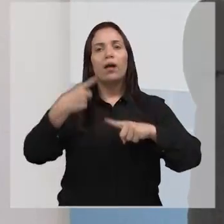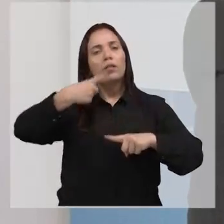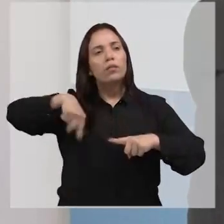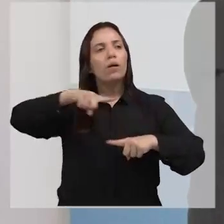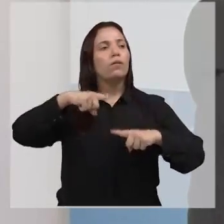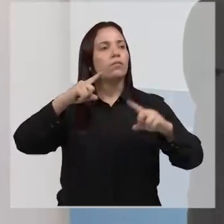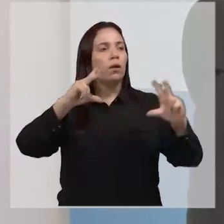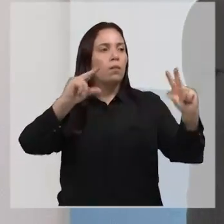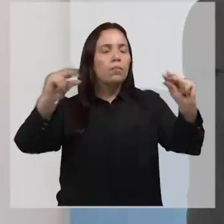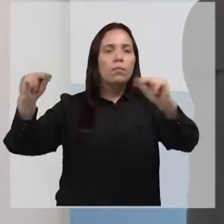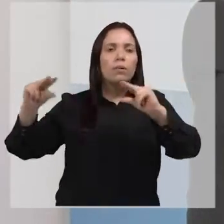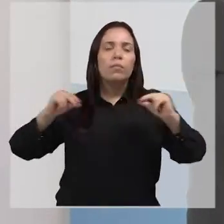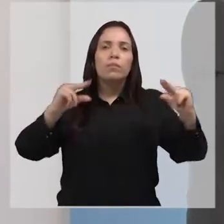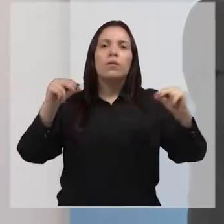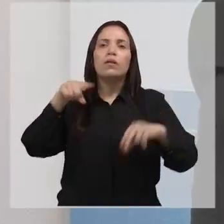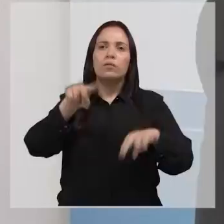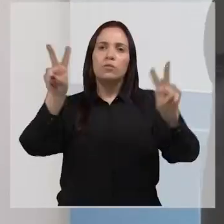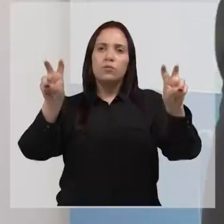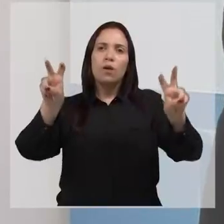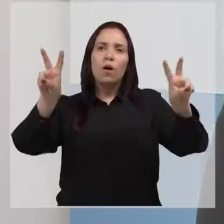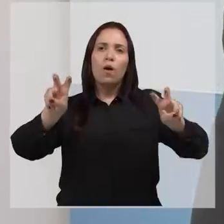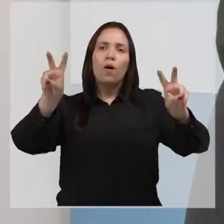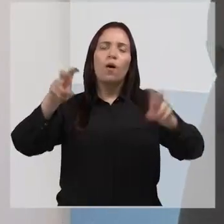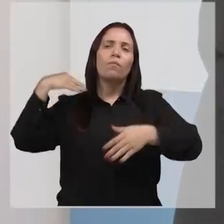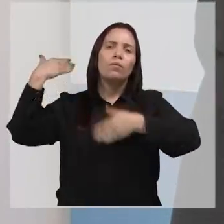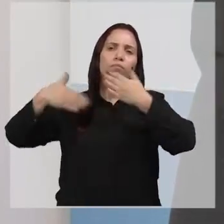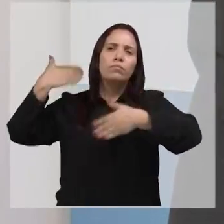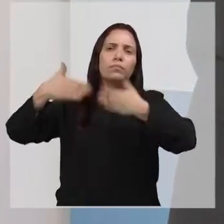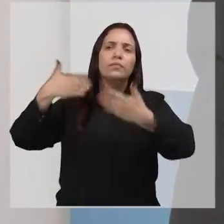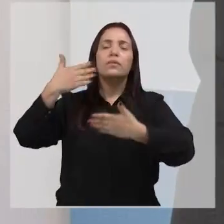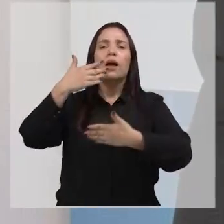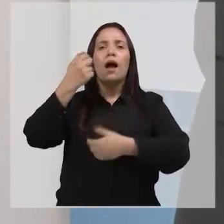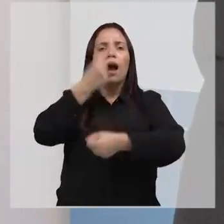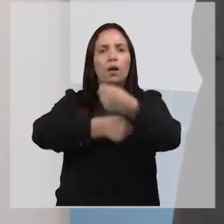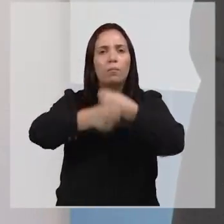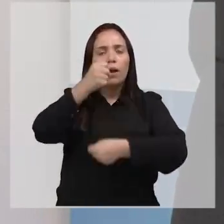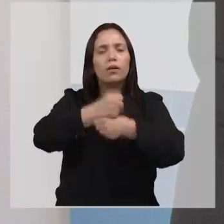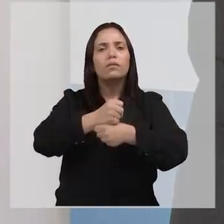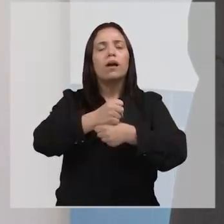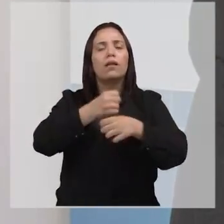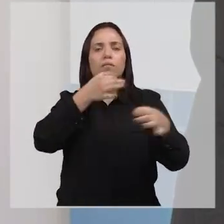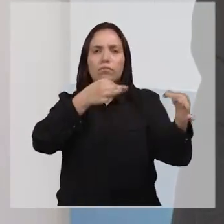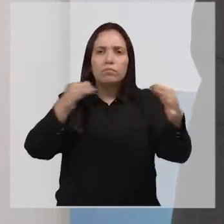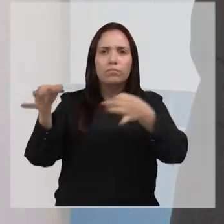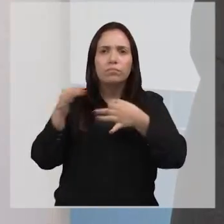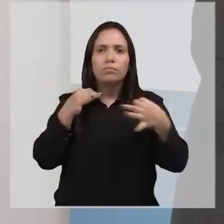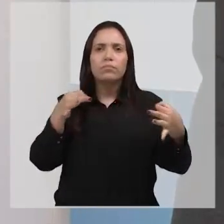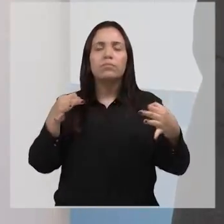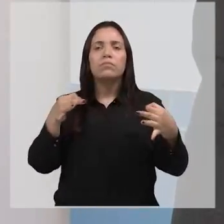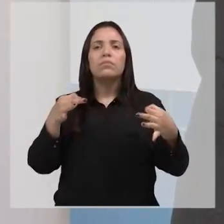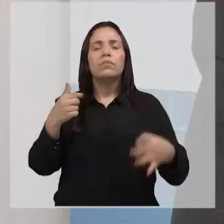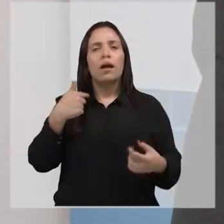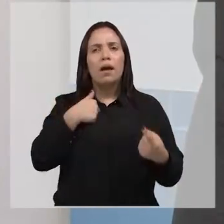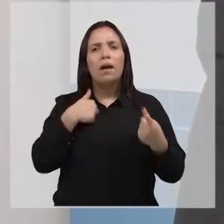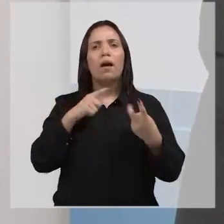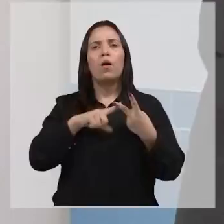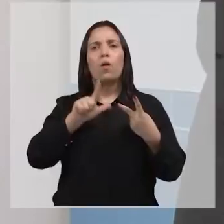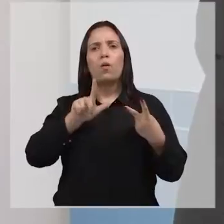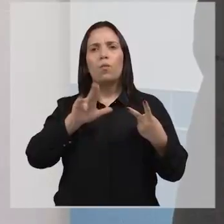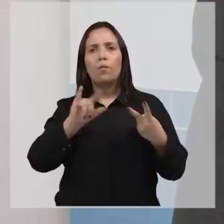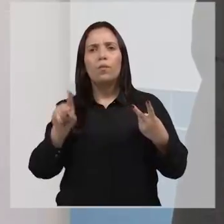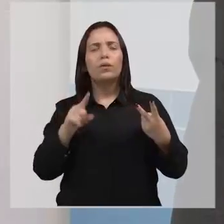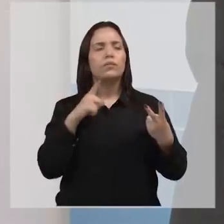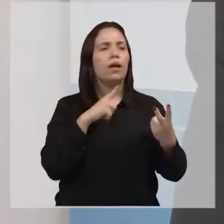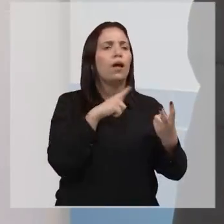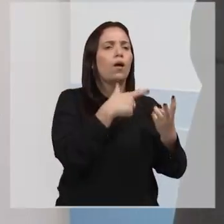dias aqui, isso há muito tempo, desde o ano passado, né, Luiz? A gente vem analisando esses fatos. E eu, Luiz, e muitos outros por